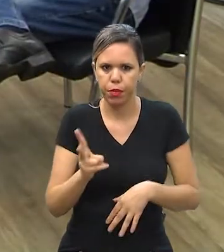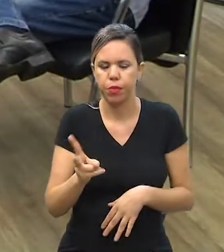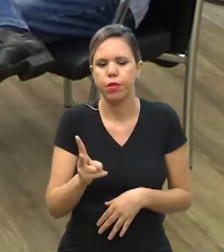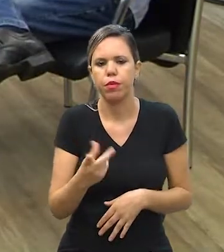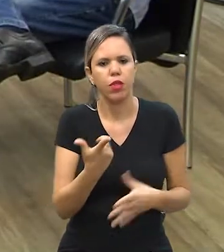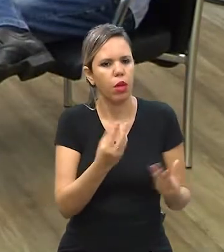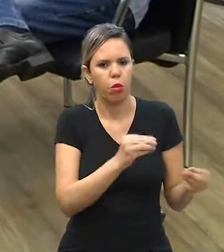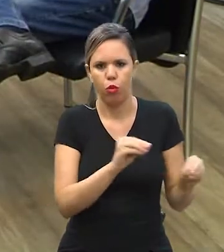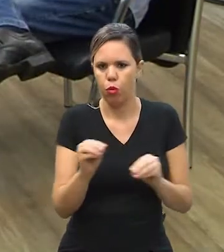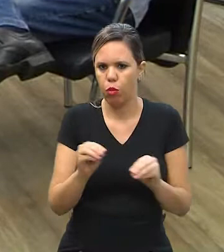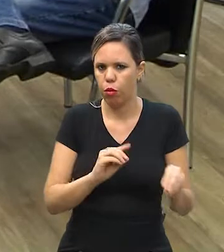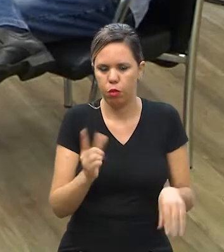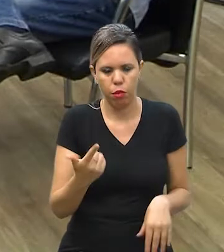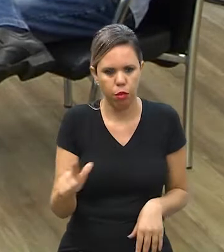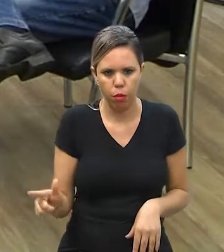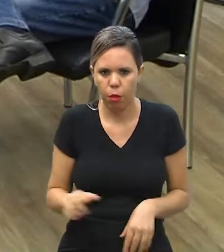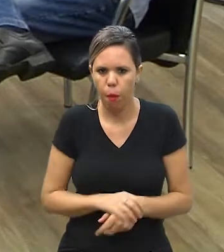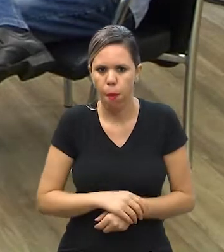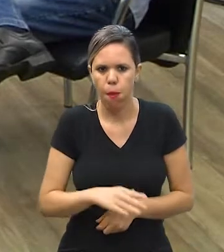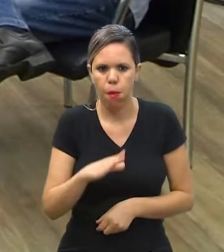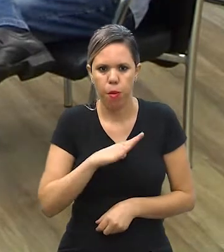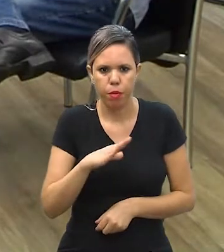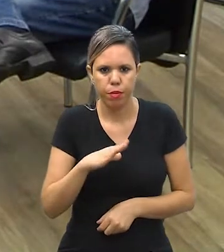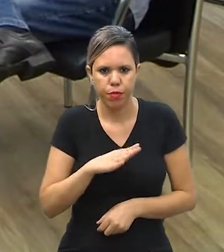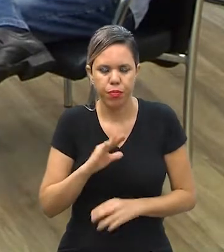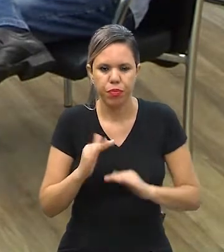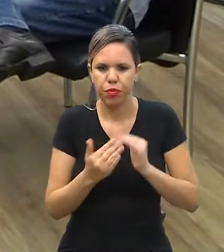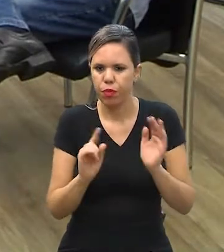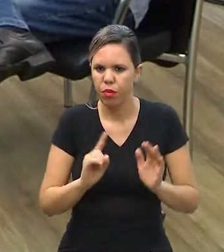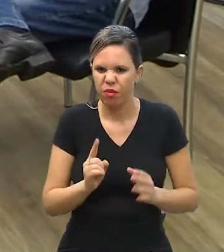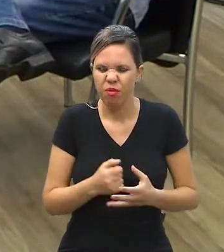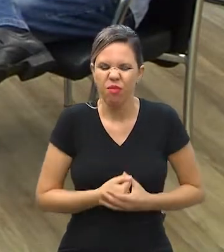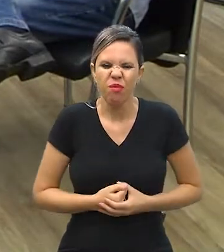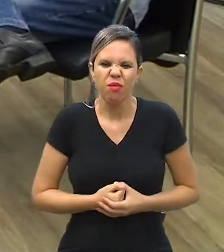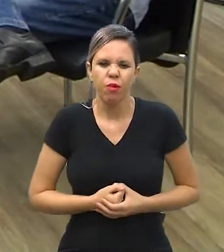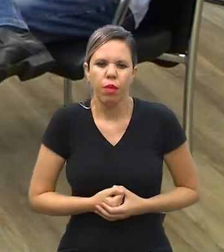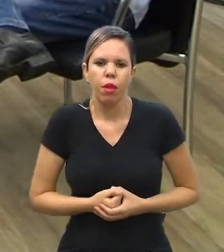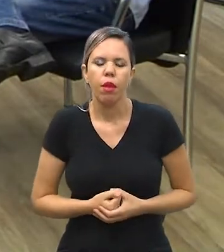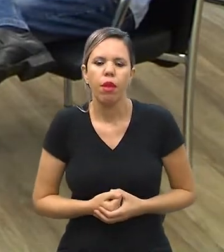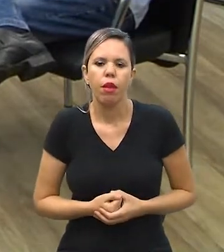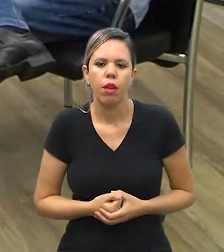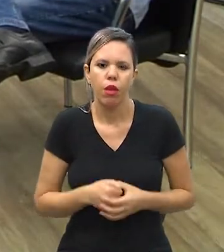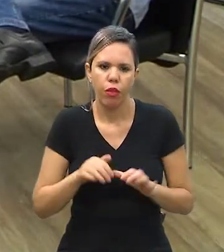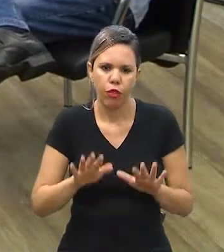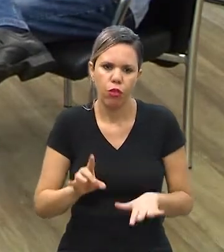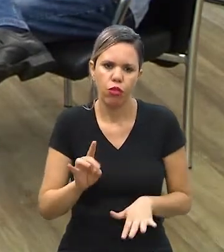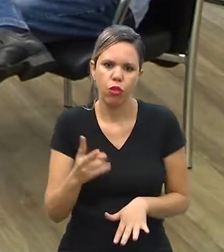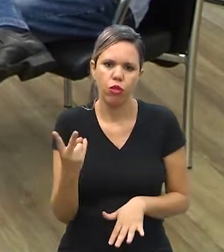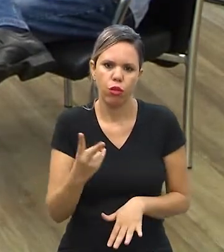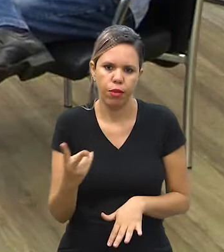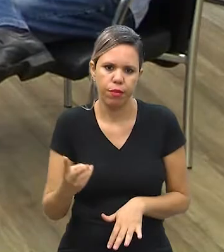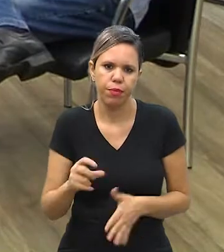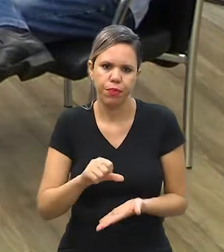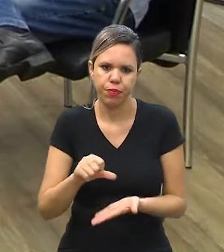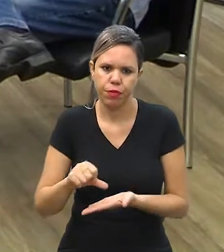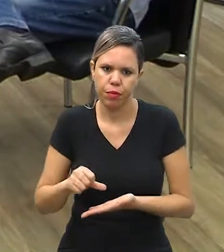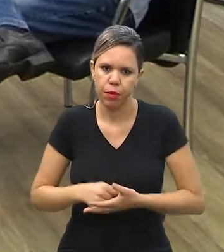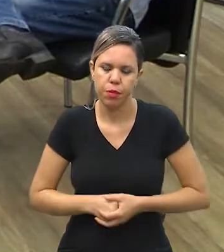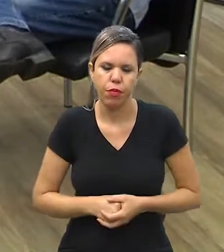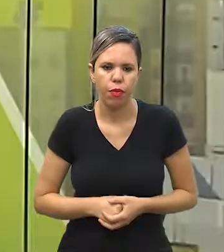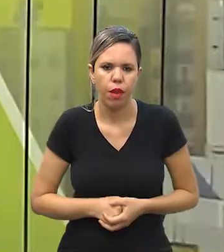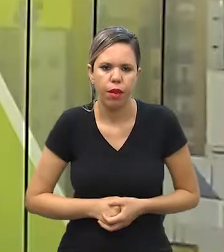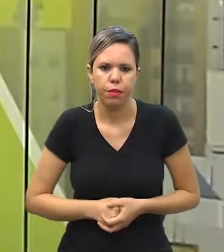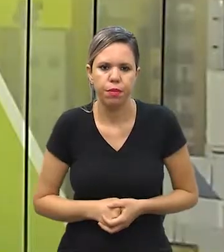tantas migrações que nem de cidade, de bairro, o colégio ficou... Não, o colégio acabou ficando nesses 2 só ali da região.